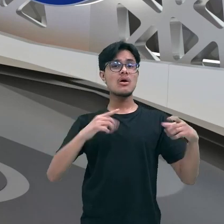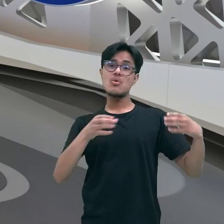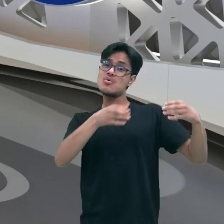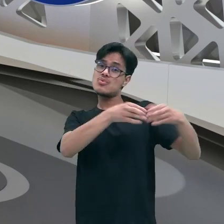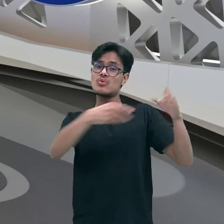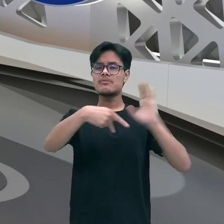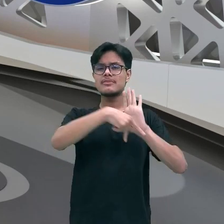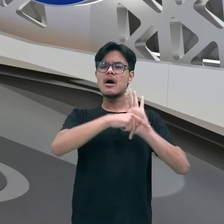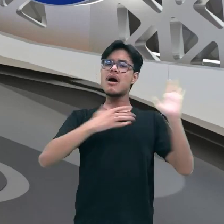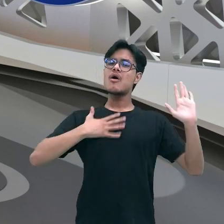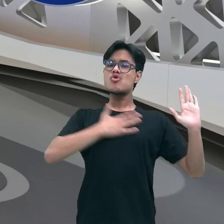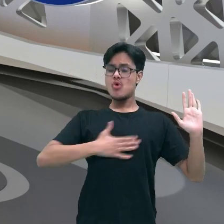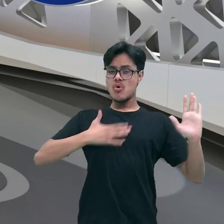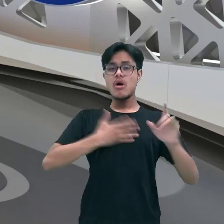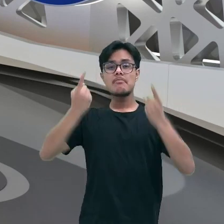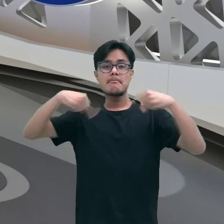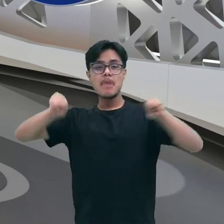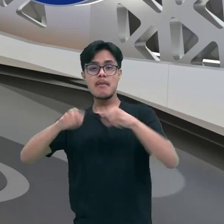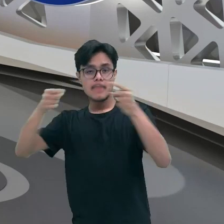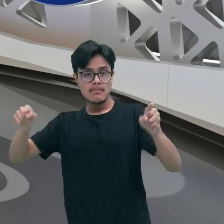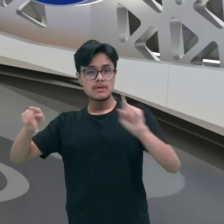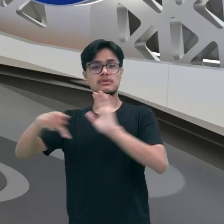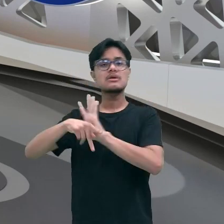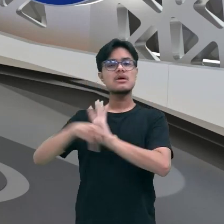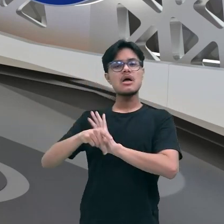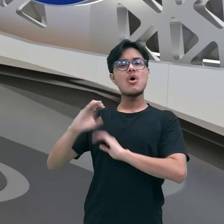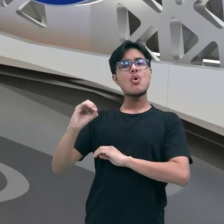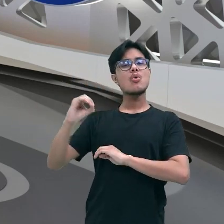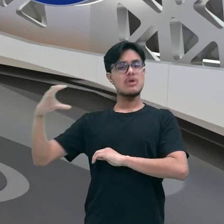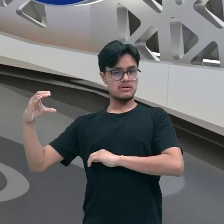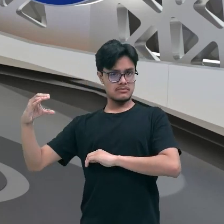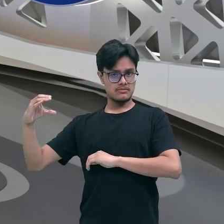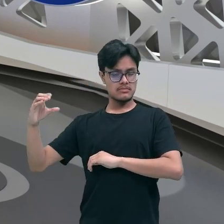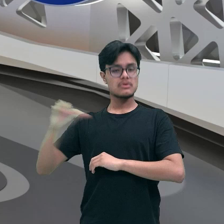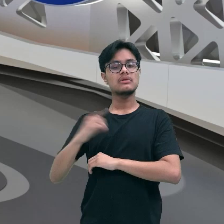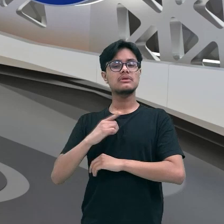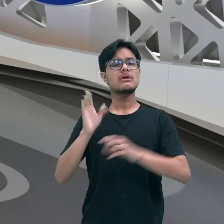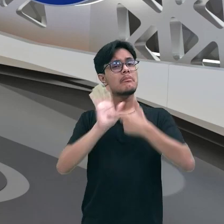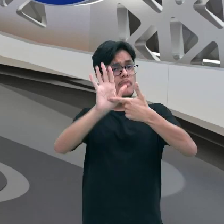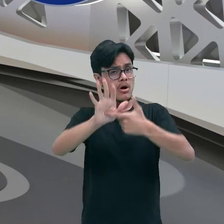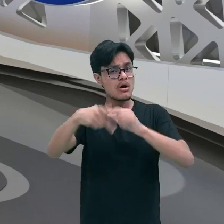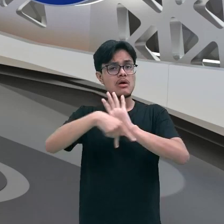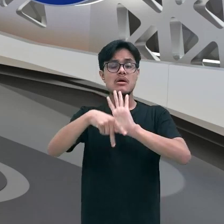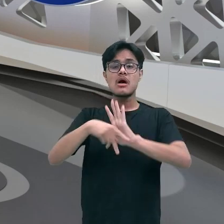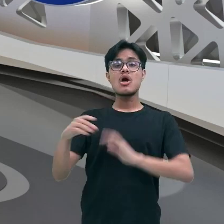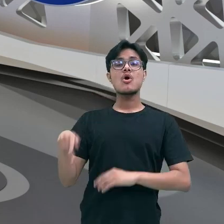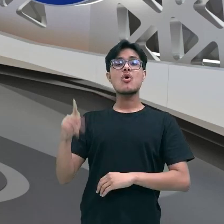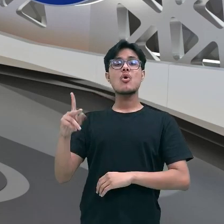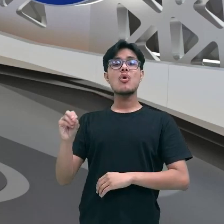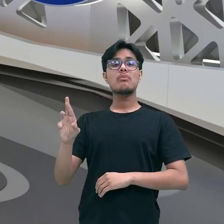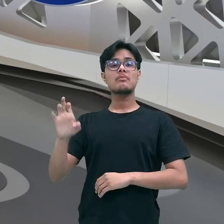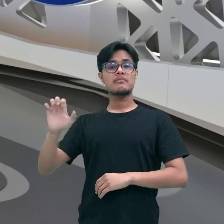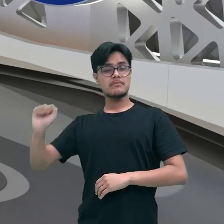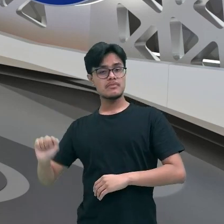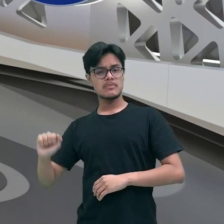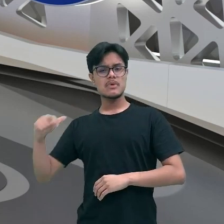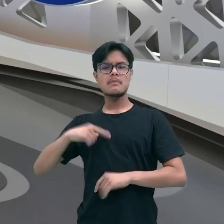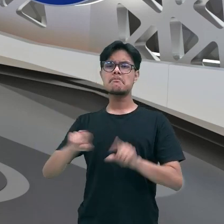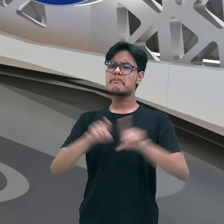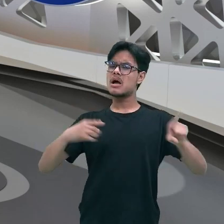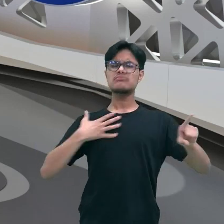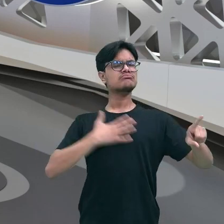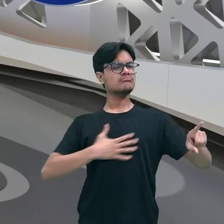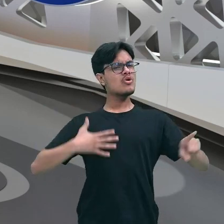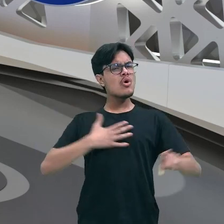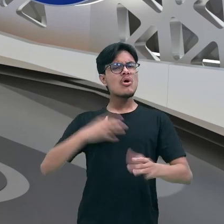que são espalhados, né, que fazem essas apresentações de K-pop, que são músicas coreanas, mas que são muito